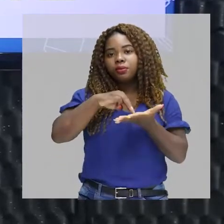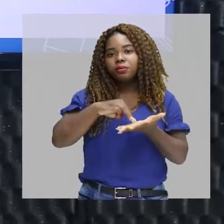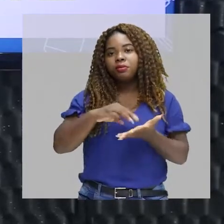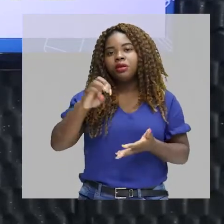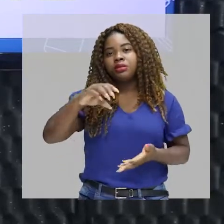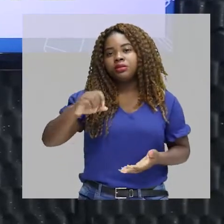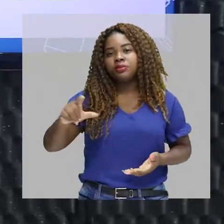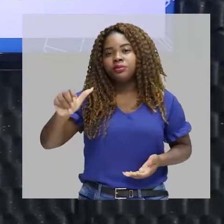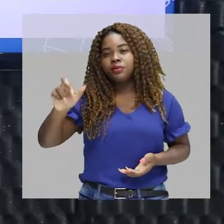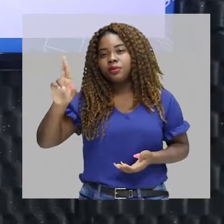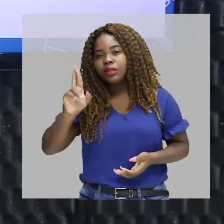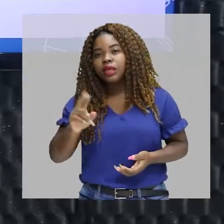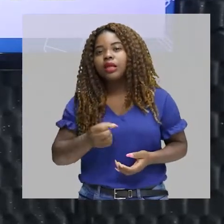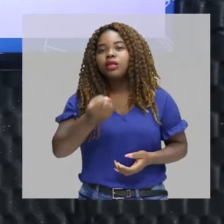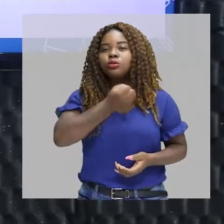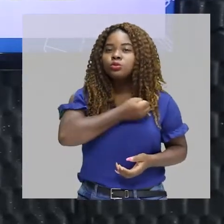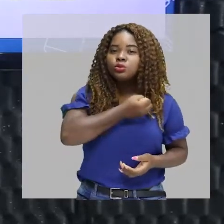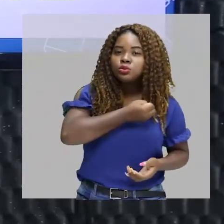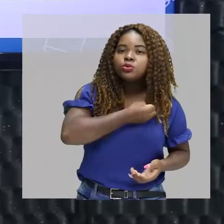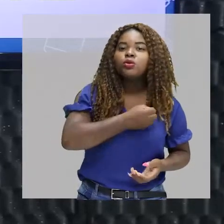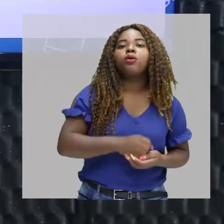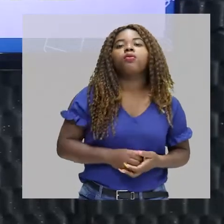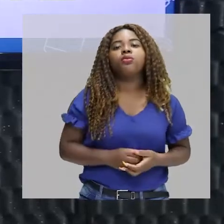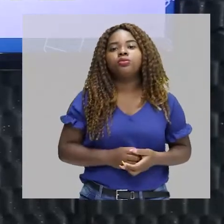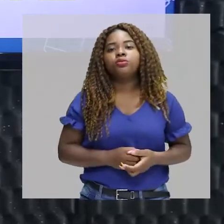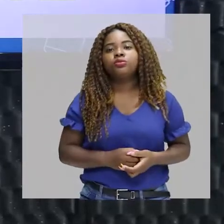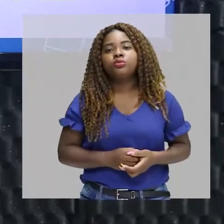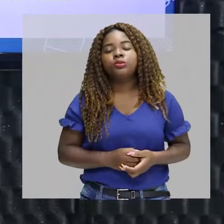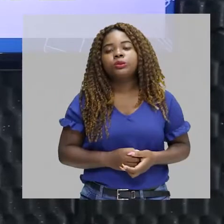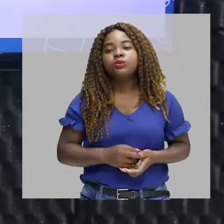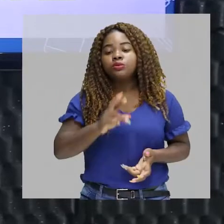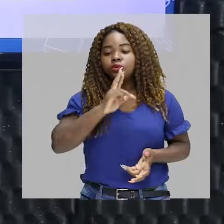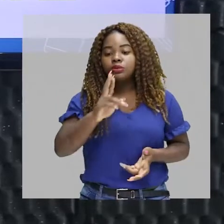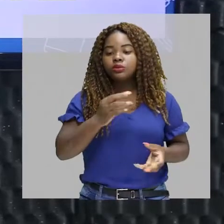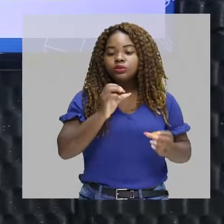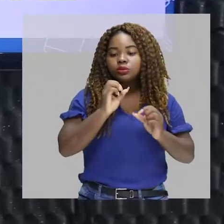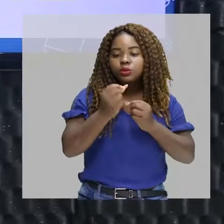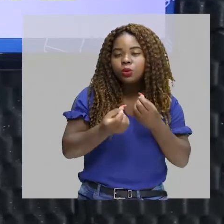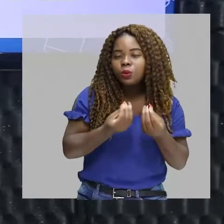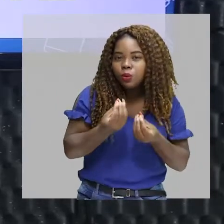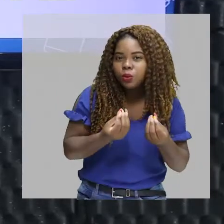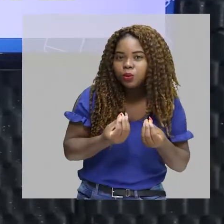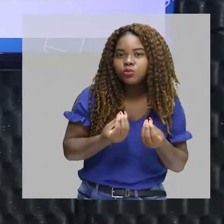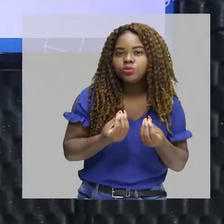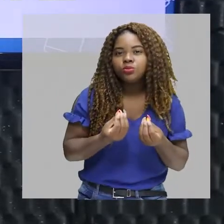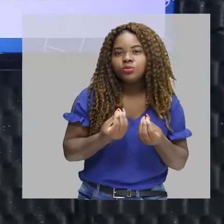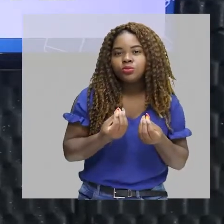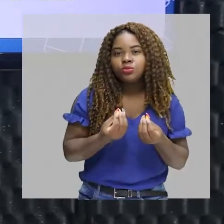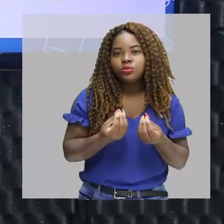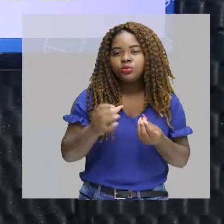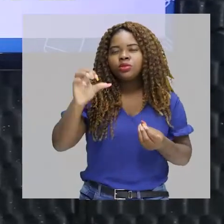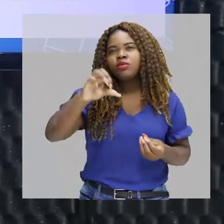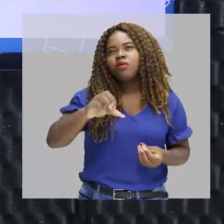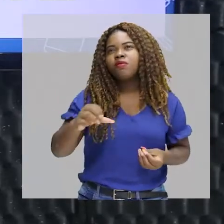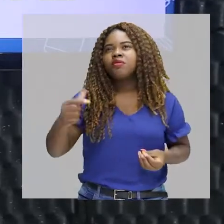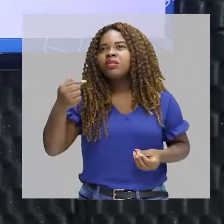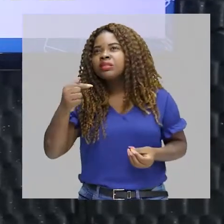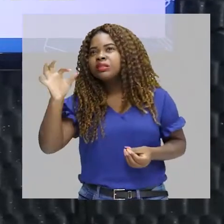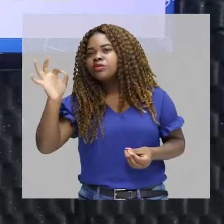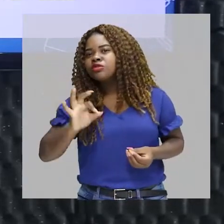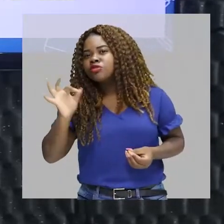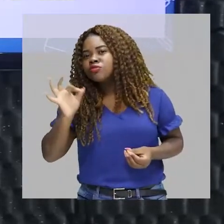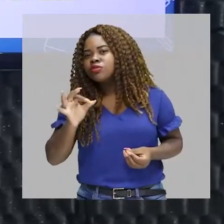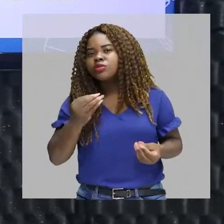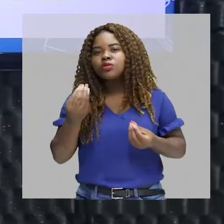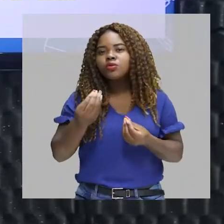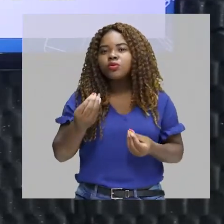de Avogadro, a gente vai resolver 95, 97% dos problemas por